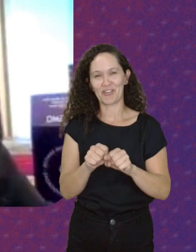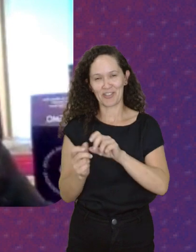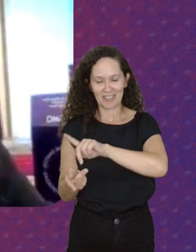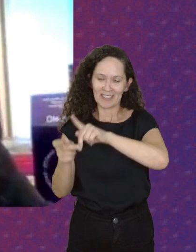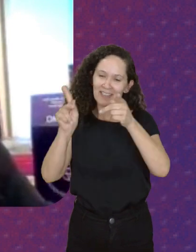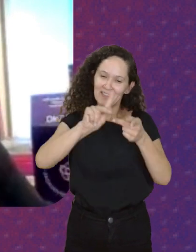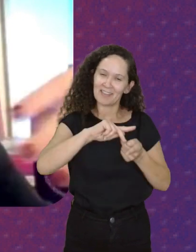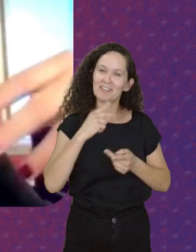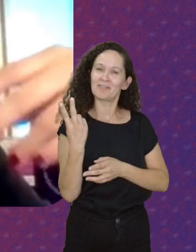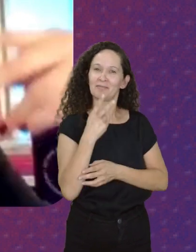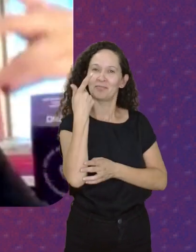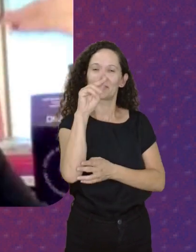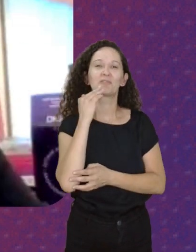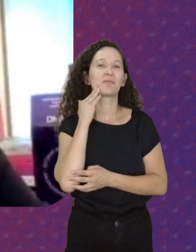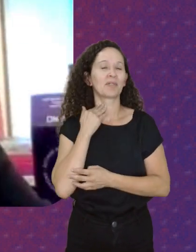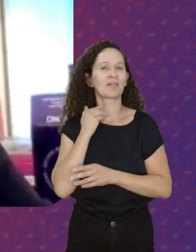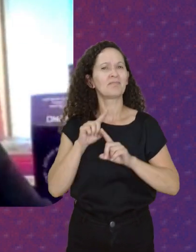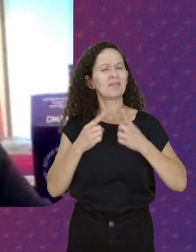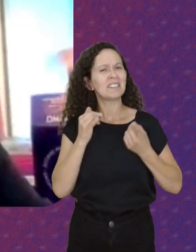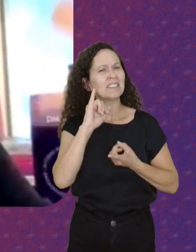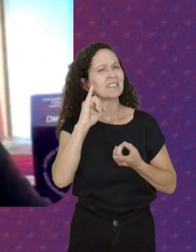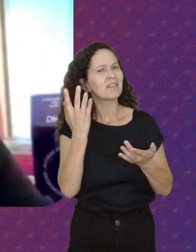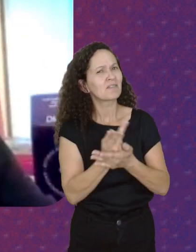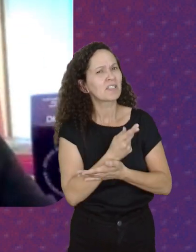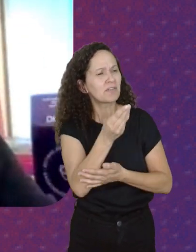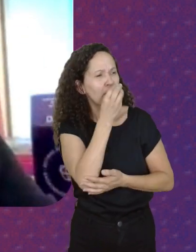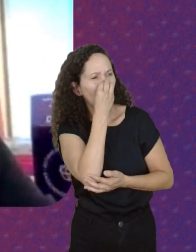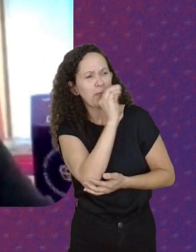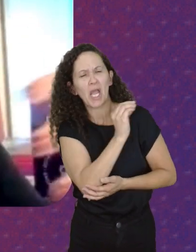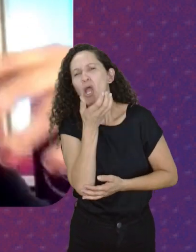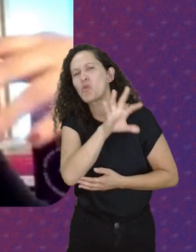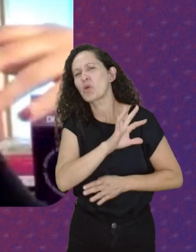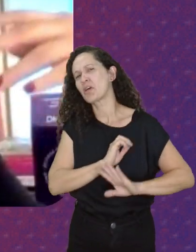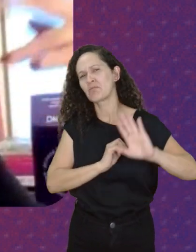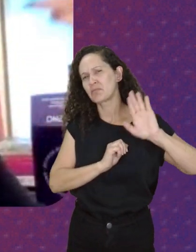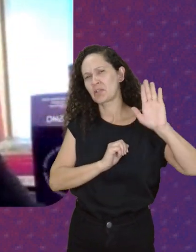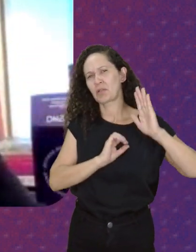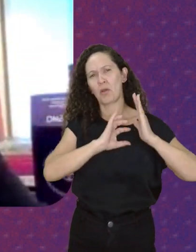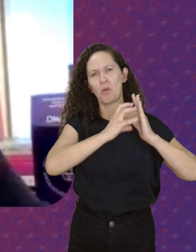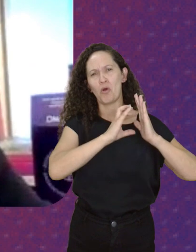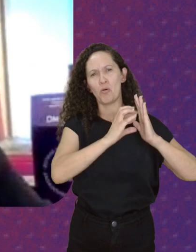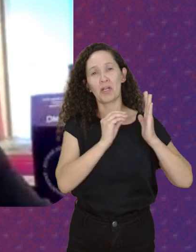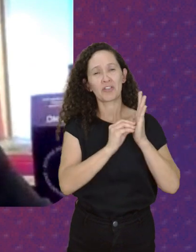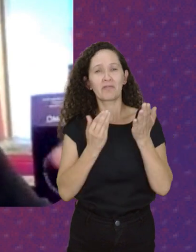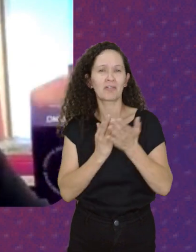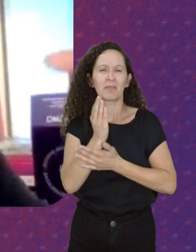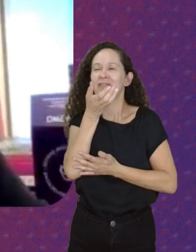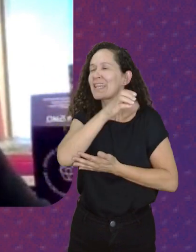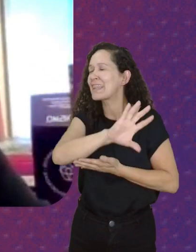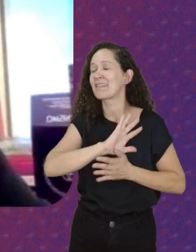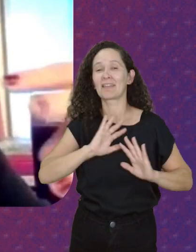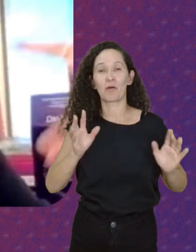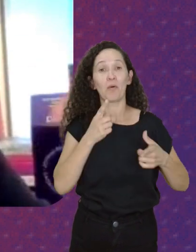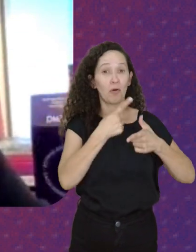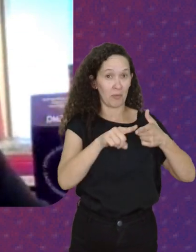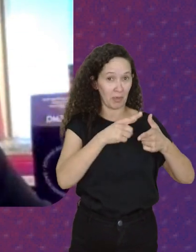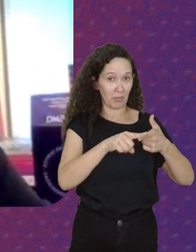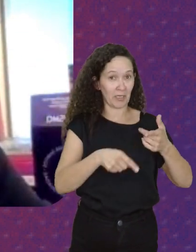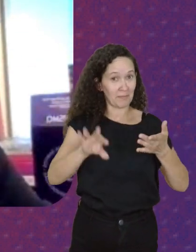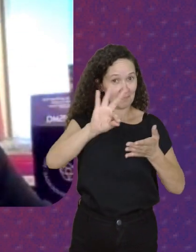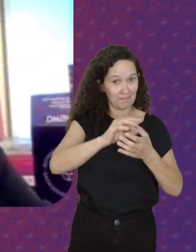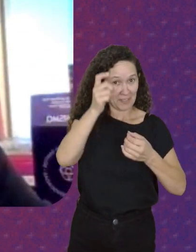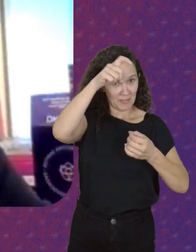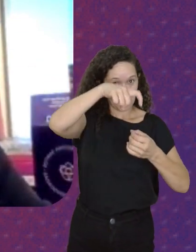para a sua conta. Mas, se por um acaso você desistir de ser candidata, ou o partido não aprovar a sua candidatura, ou der algum problema e o seu registro não